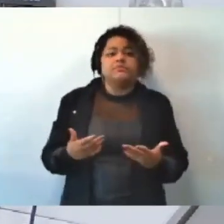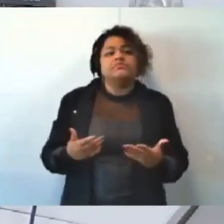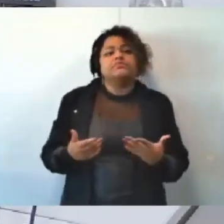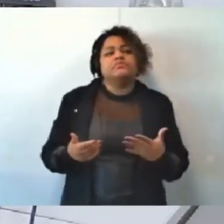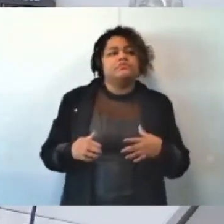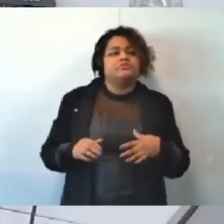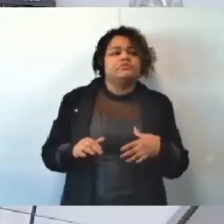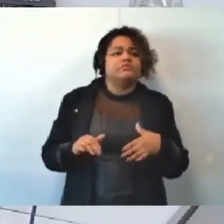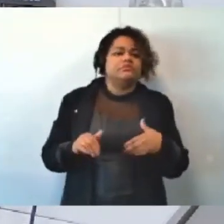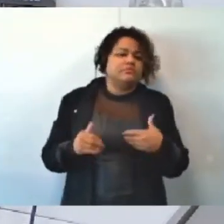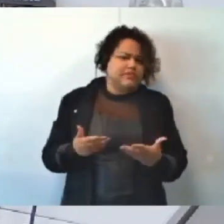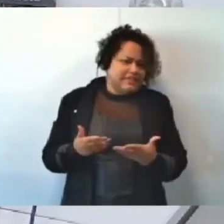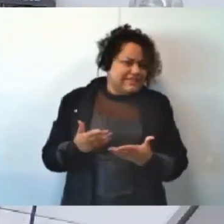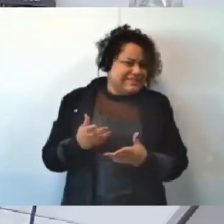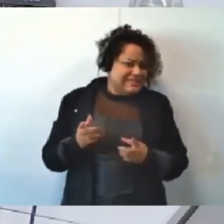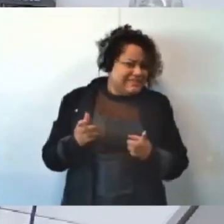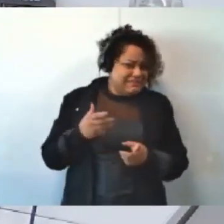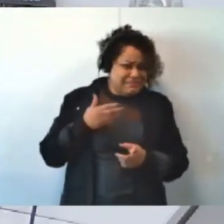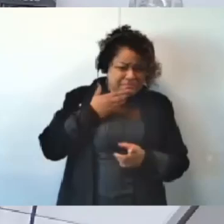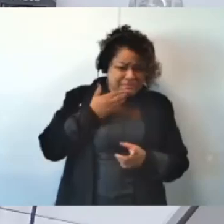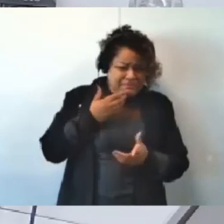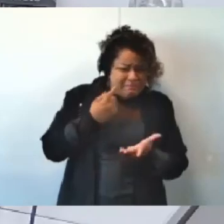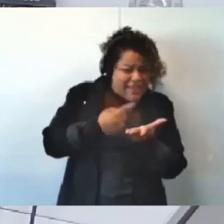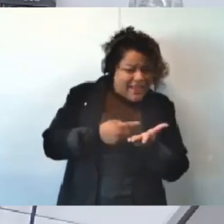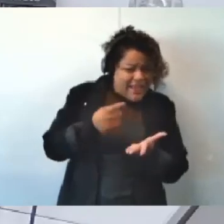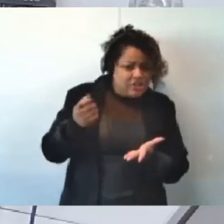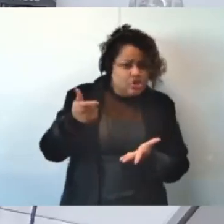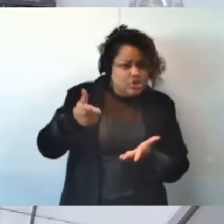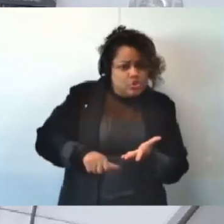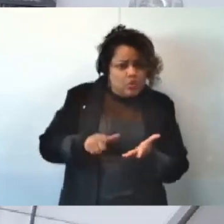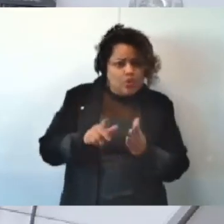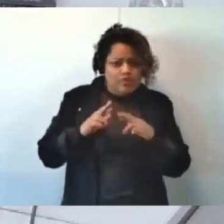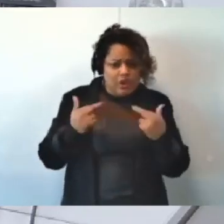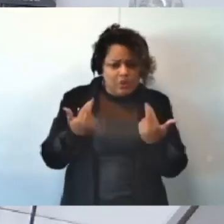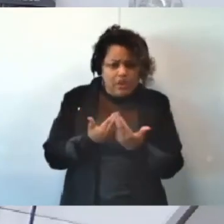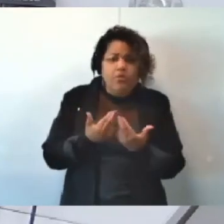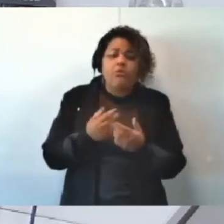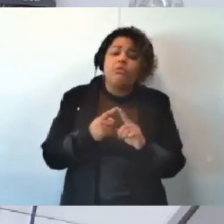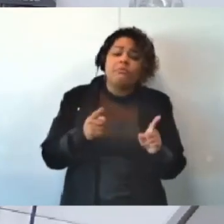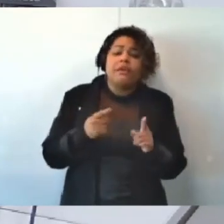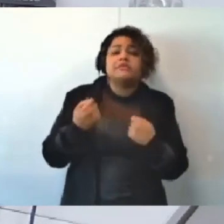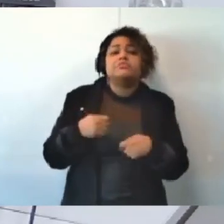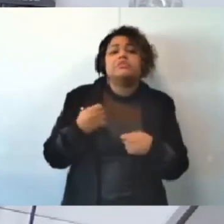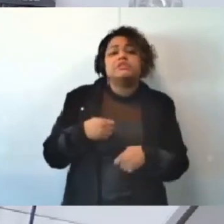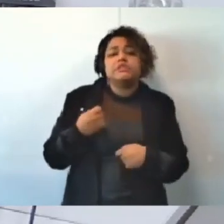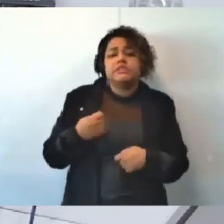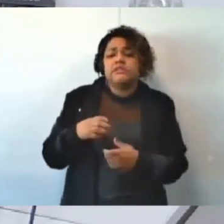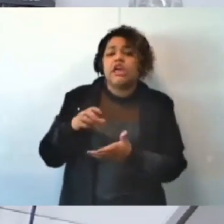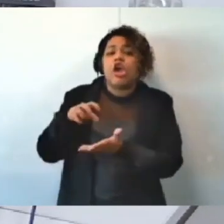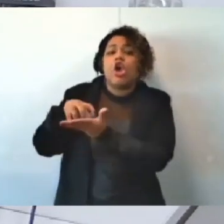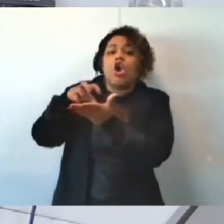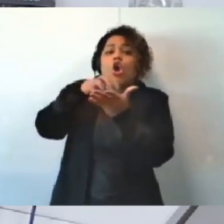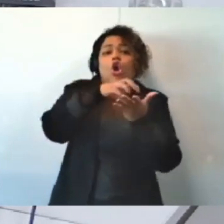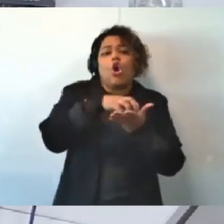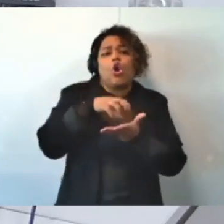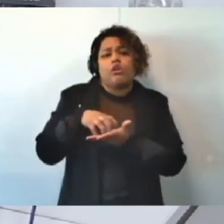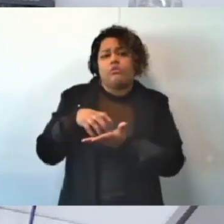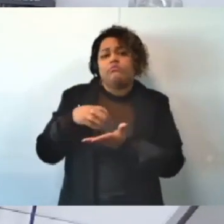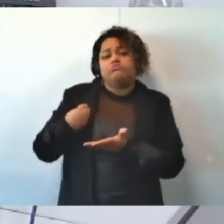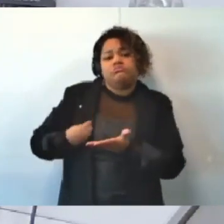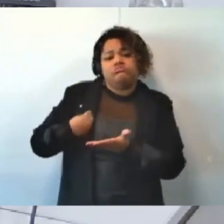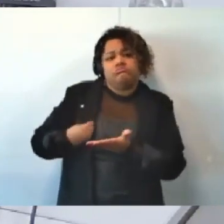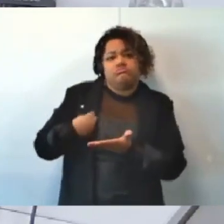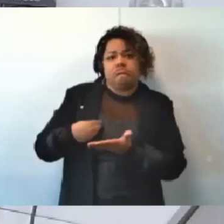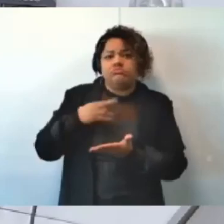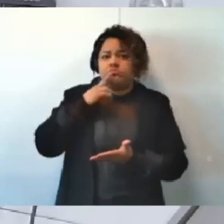provocar uma nova reunião, mas com os órgãos envolvidos na questão. Até hoje, aqui mesmo, acho que faltou. Faltou gente